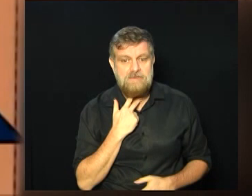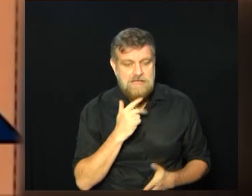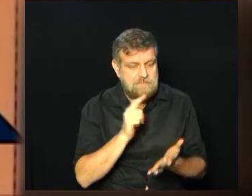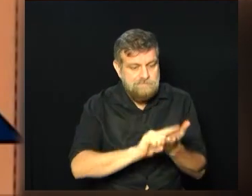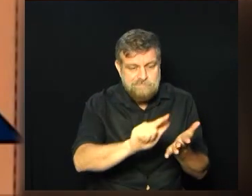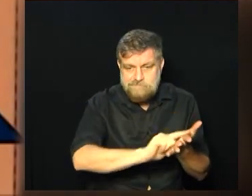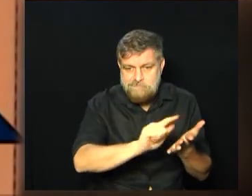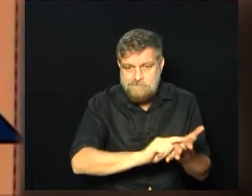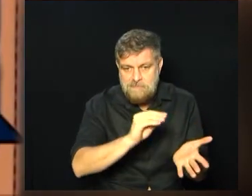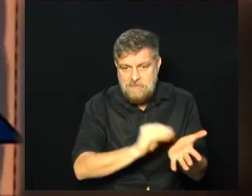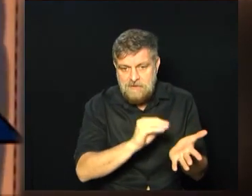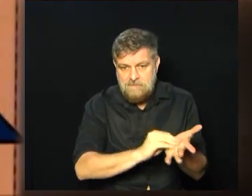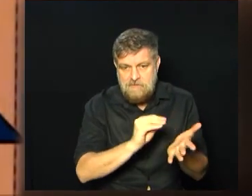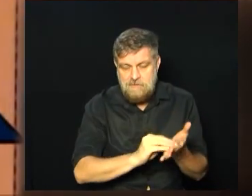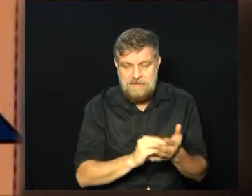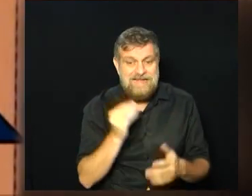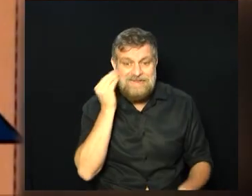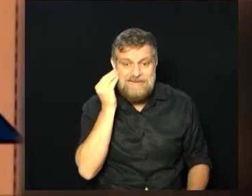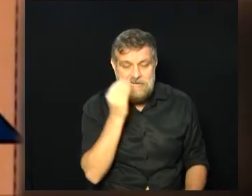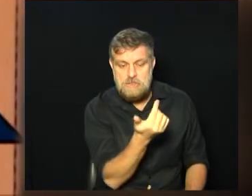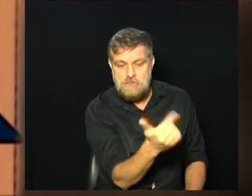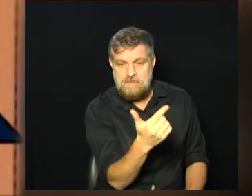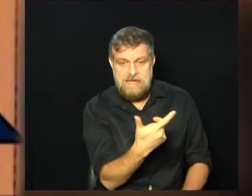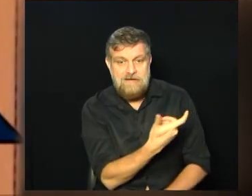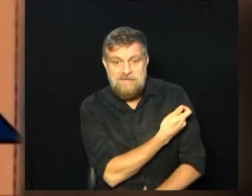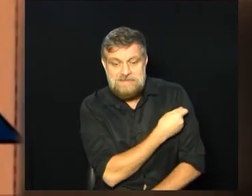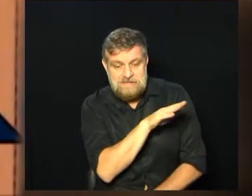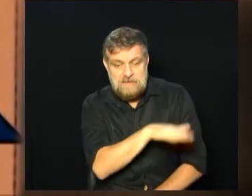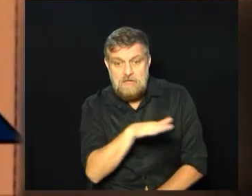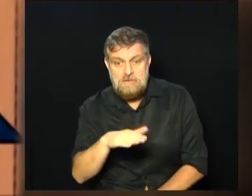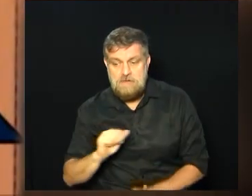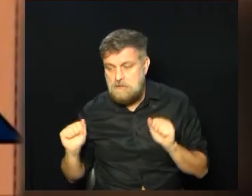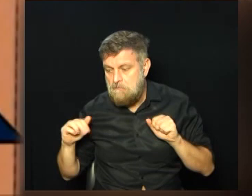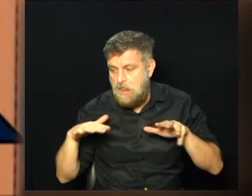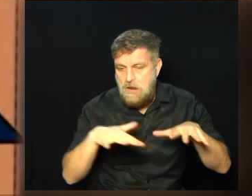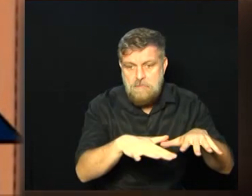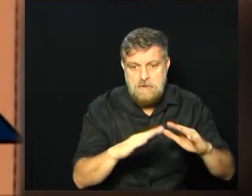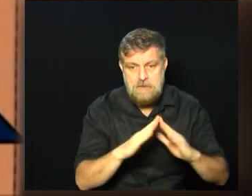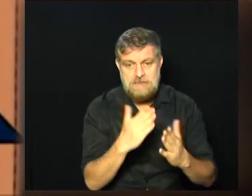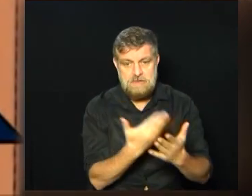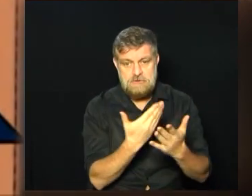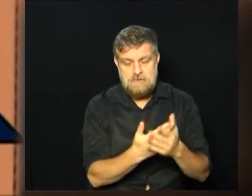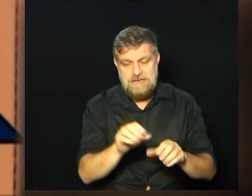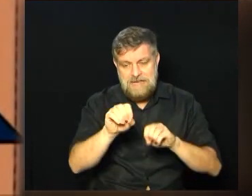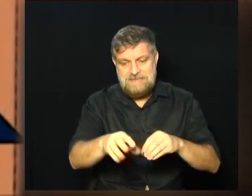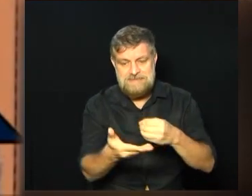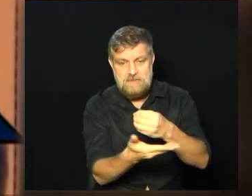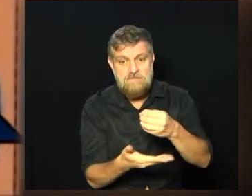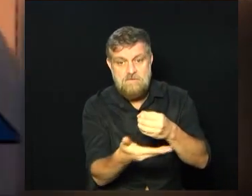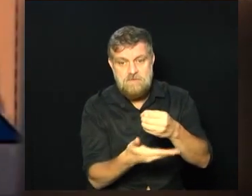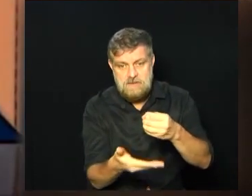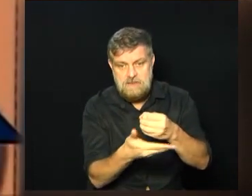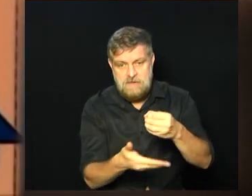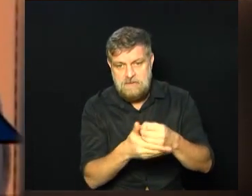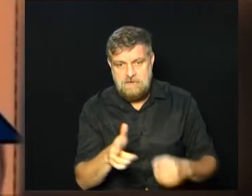sanitárias, sem testagem e sem vacinação. Uma escola de ensino fundamental,